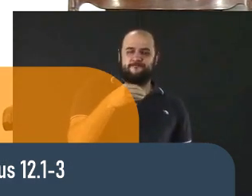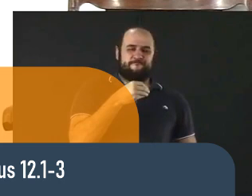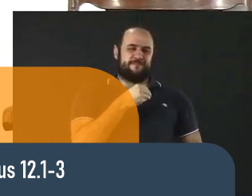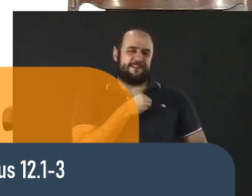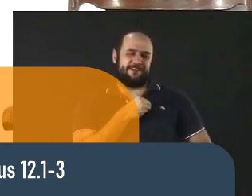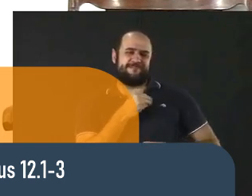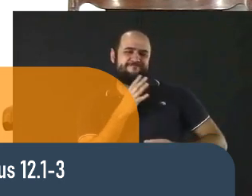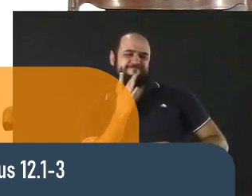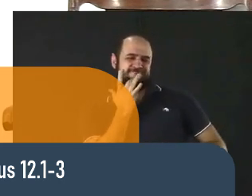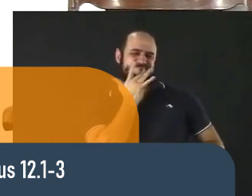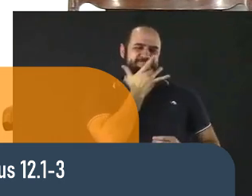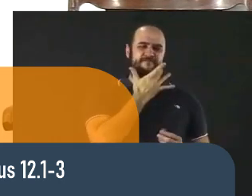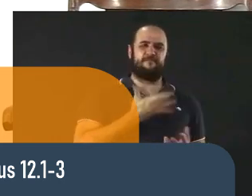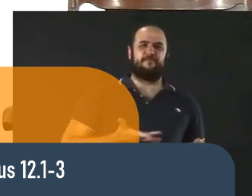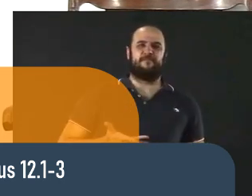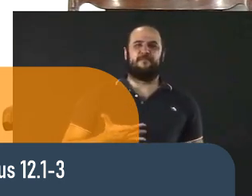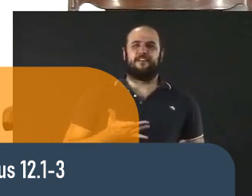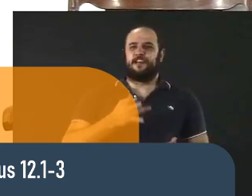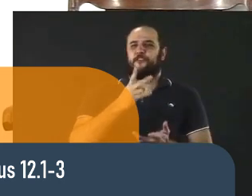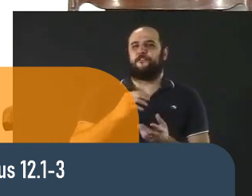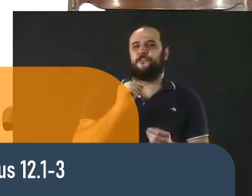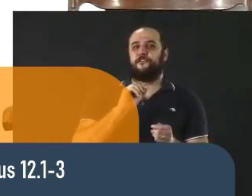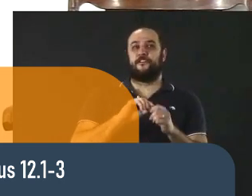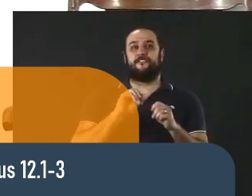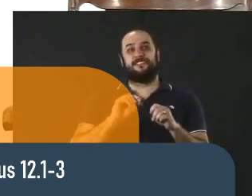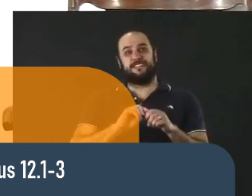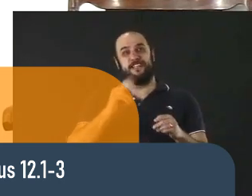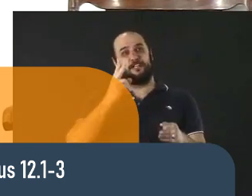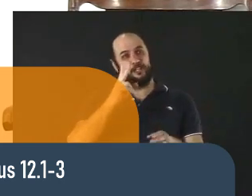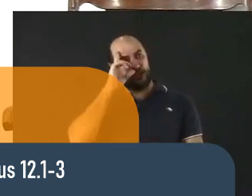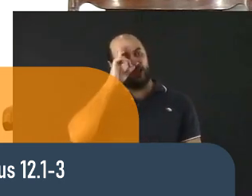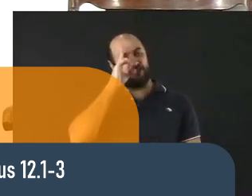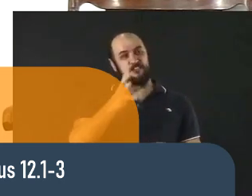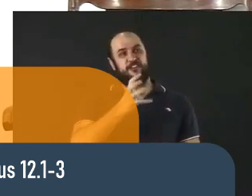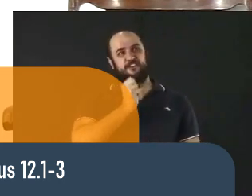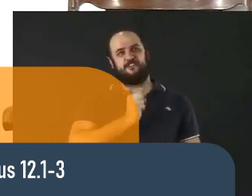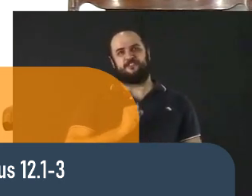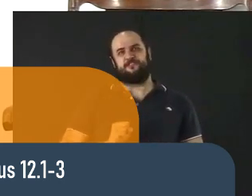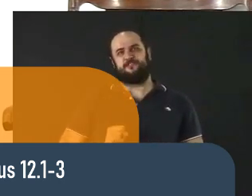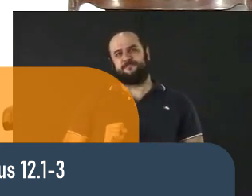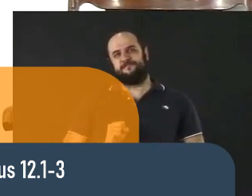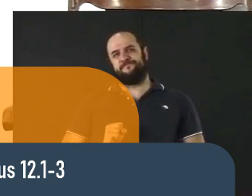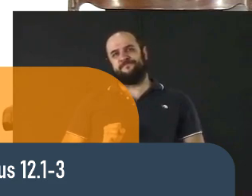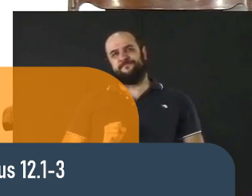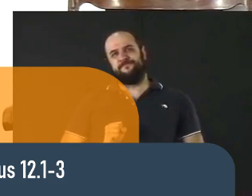acariciá-lo, praticá-lo? É esse pecado que você tem que deixar.